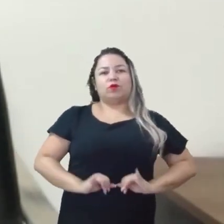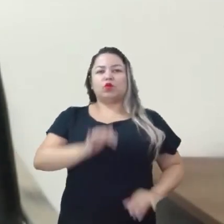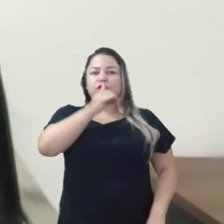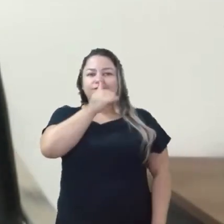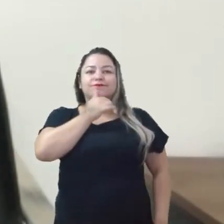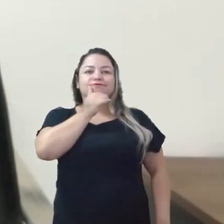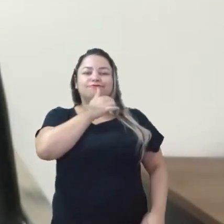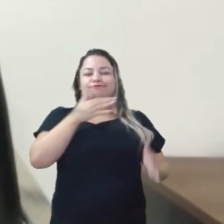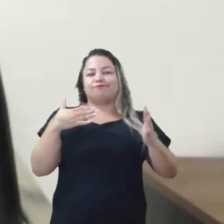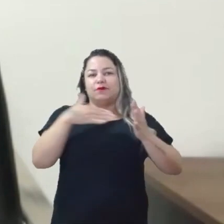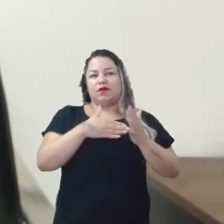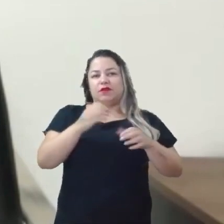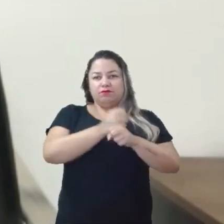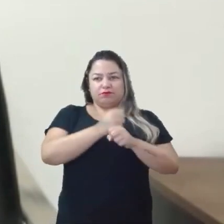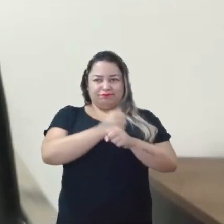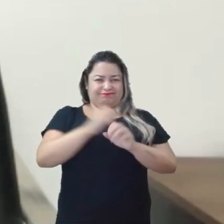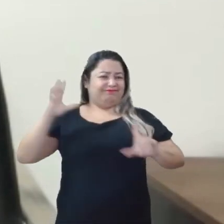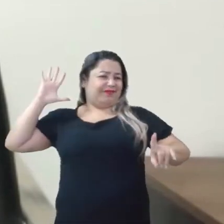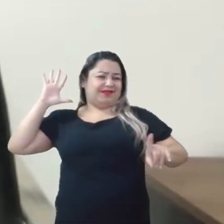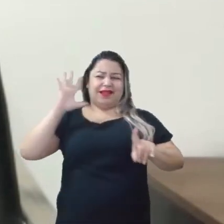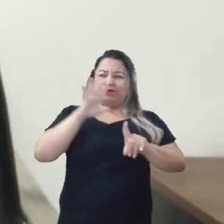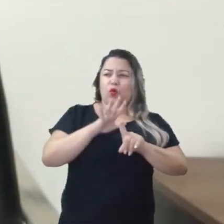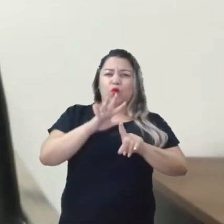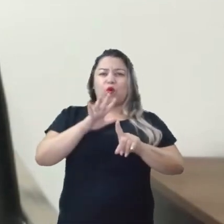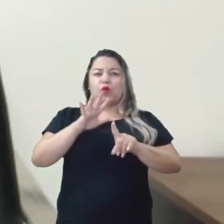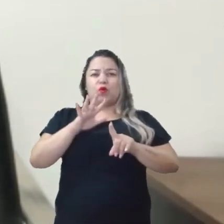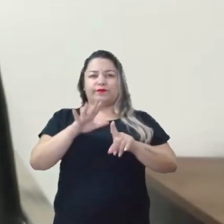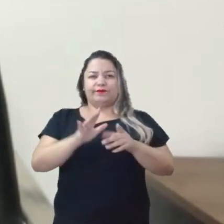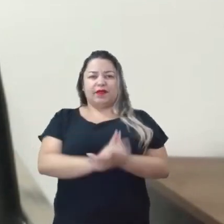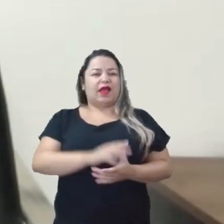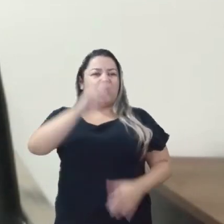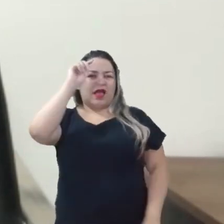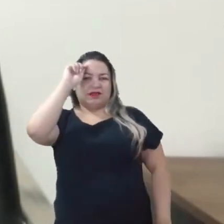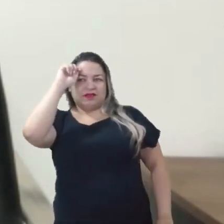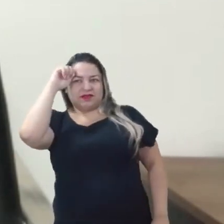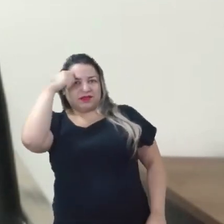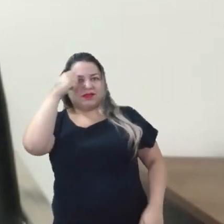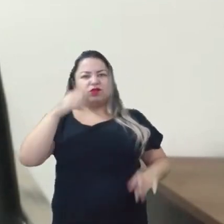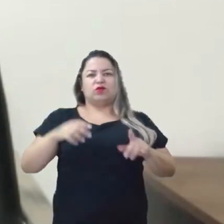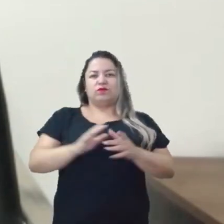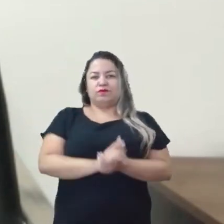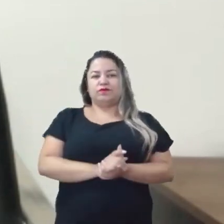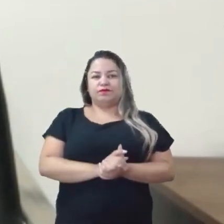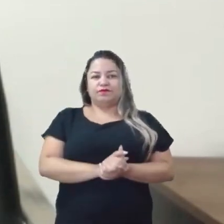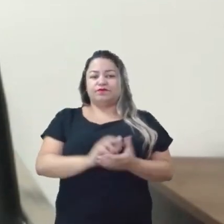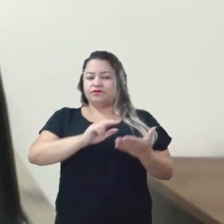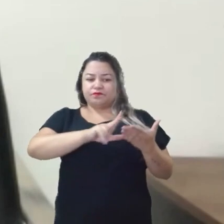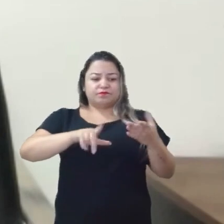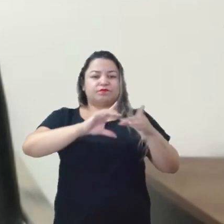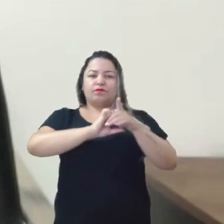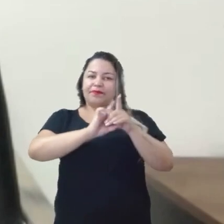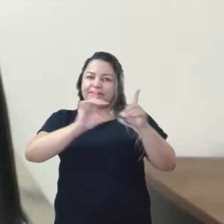últimos anos em relação a ataques homofóbicos, racistas, ataques contra a nossa